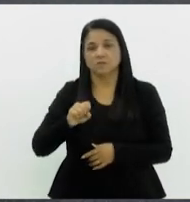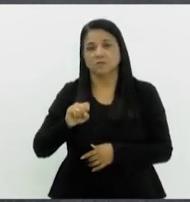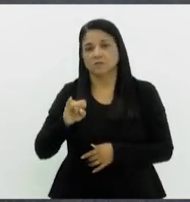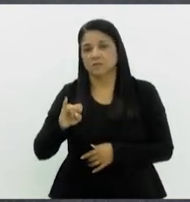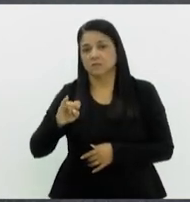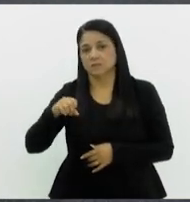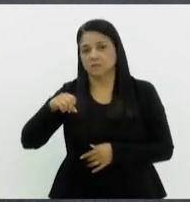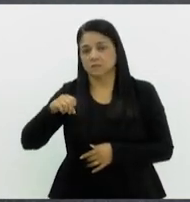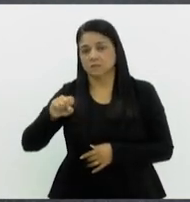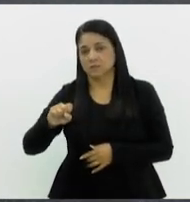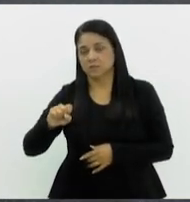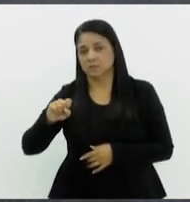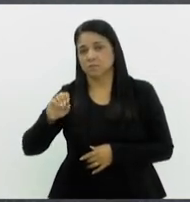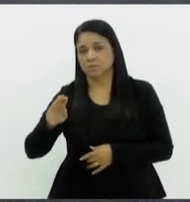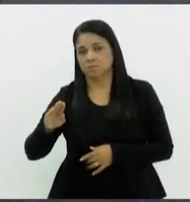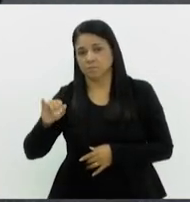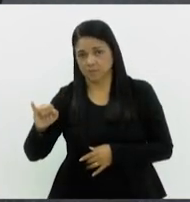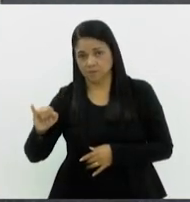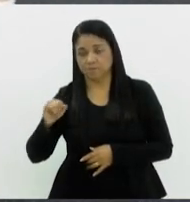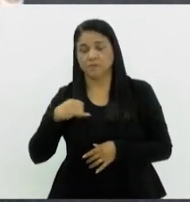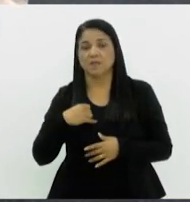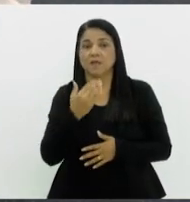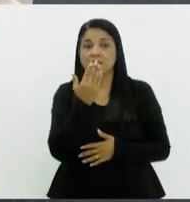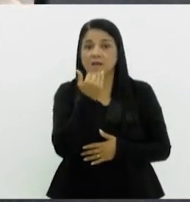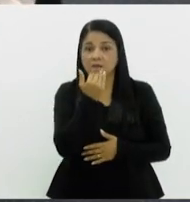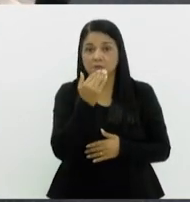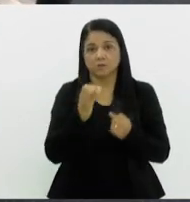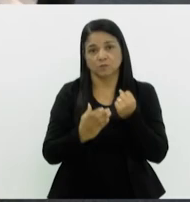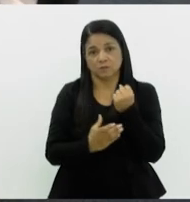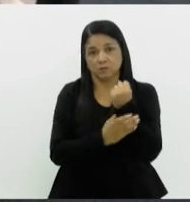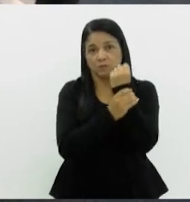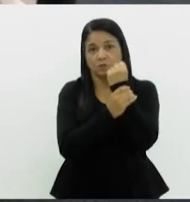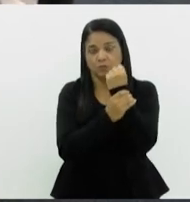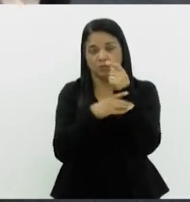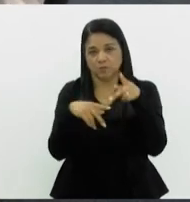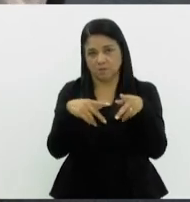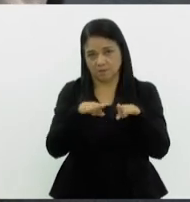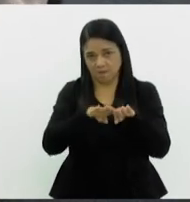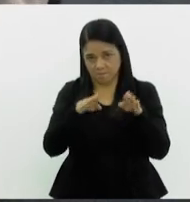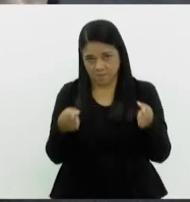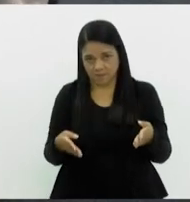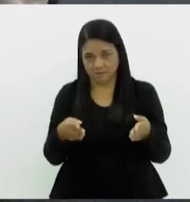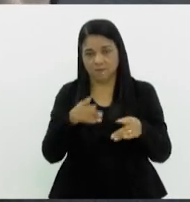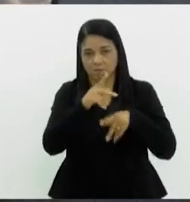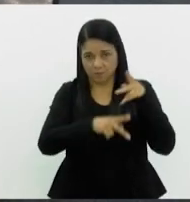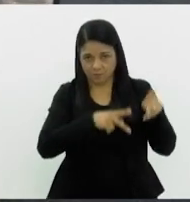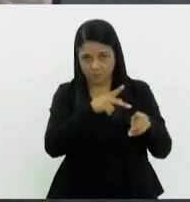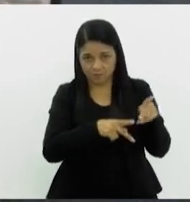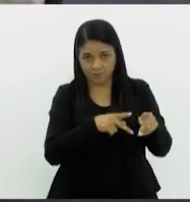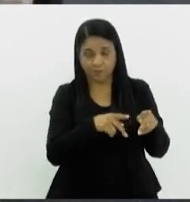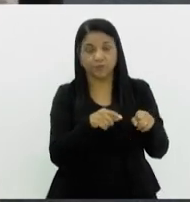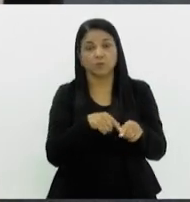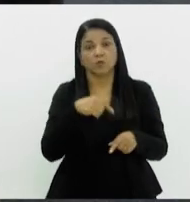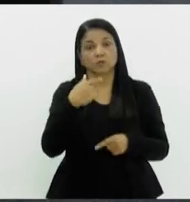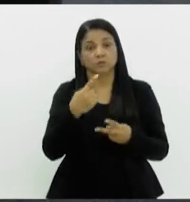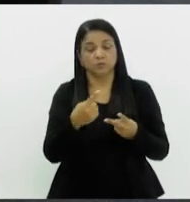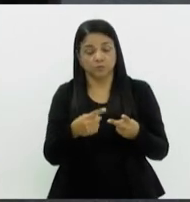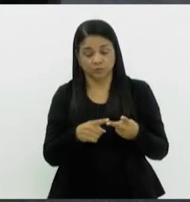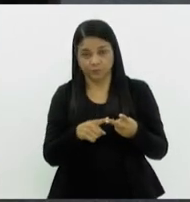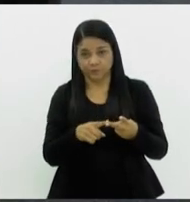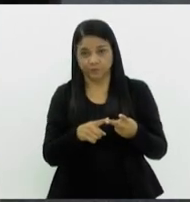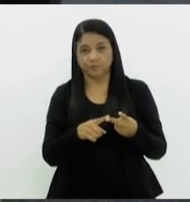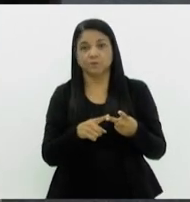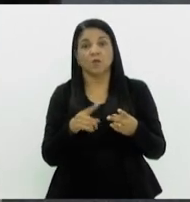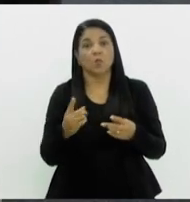não é, alimento seguro na mesa da população. Dois, é também o único laboratório do Estado do Rio